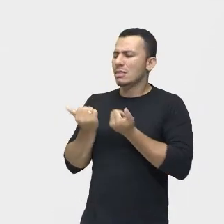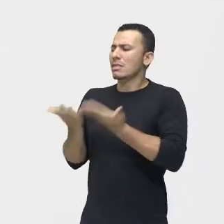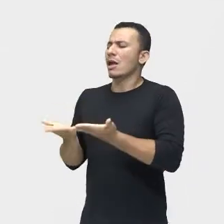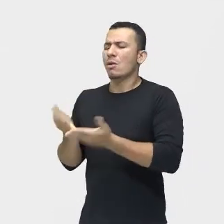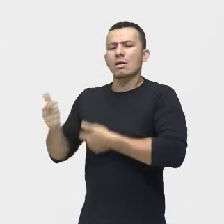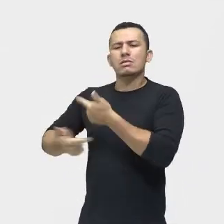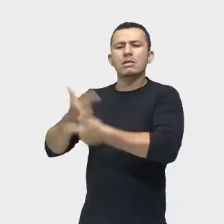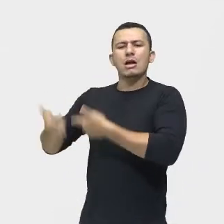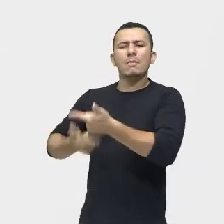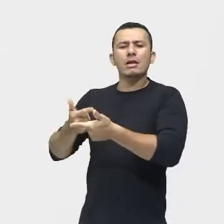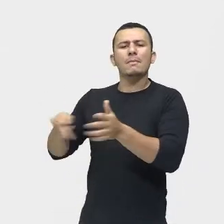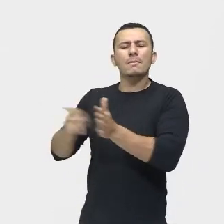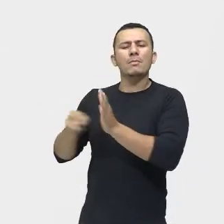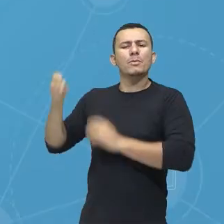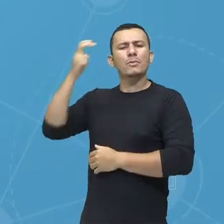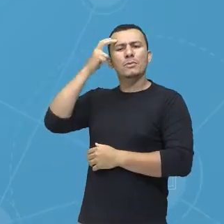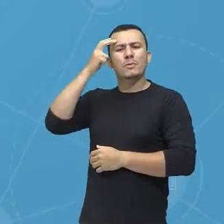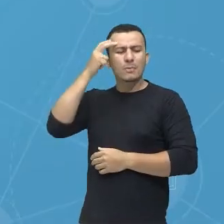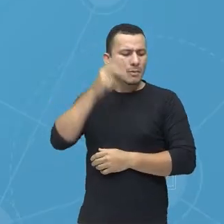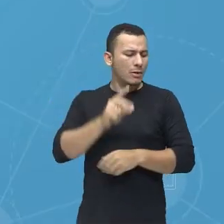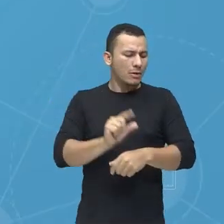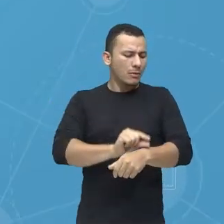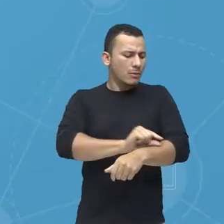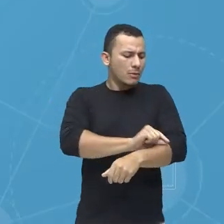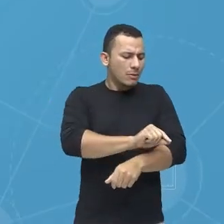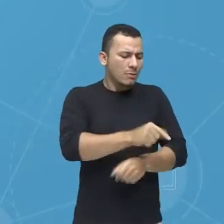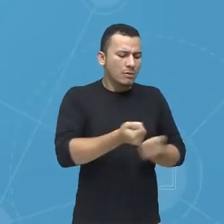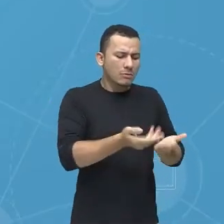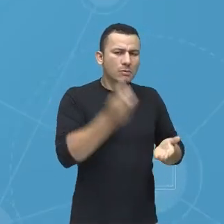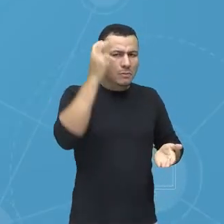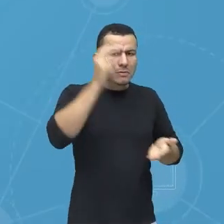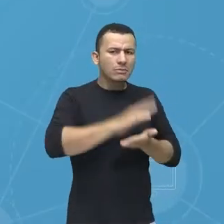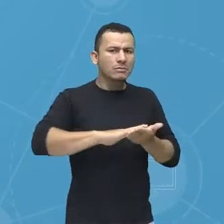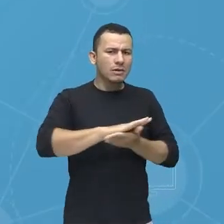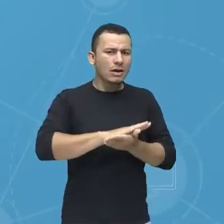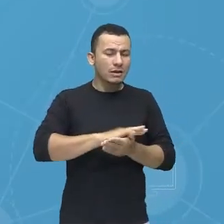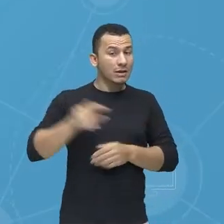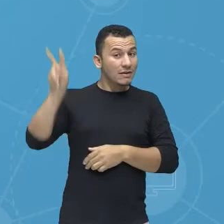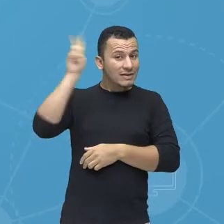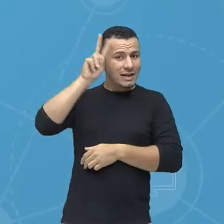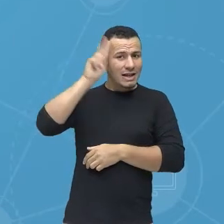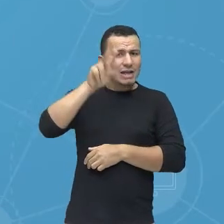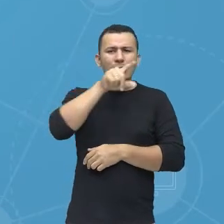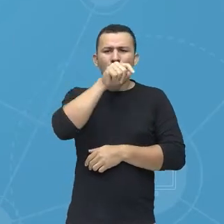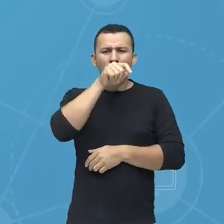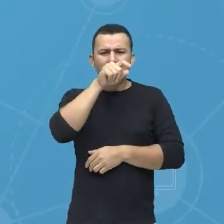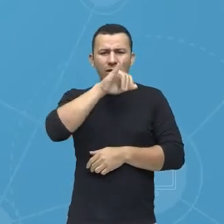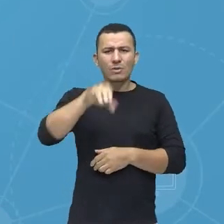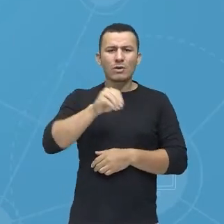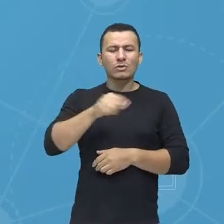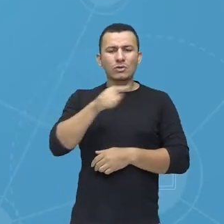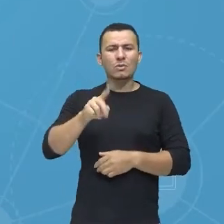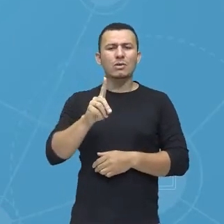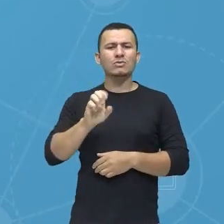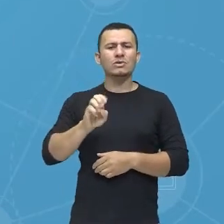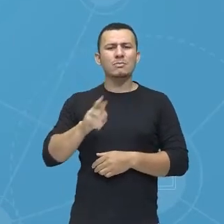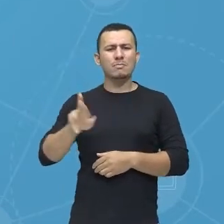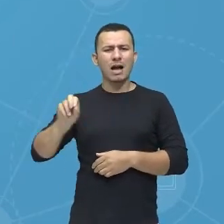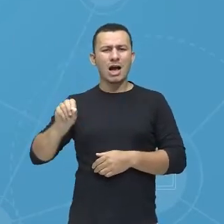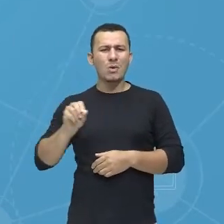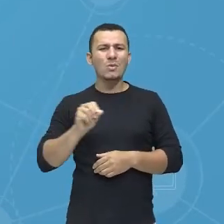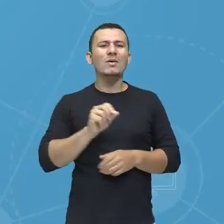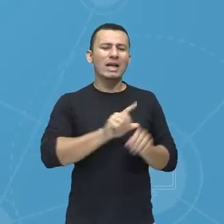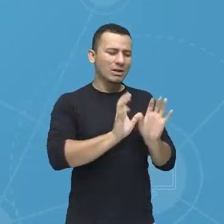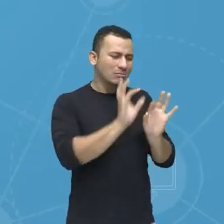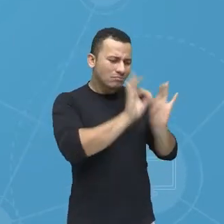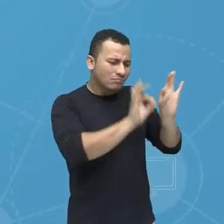atividade como cultura? Lembrem lá o que eu falei sobre o João de Barro construir a sua casa e o homem. É a mesma